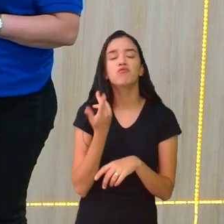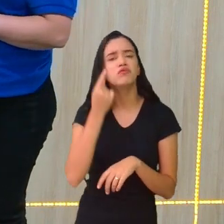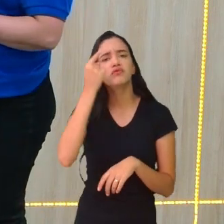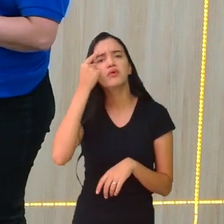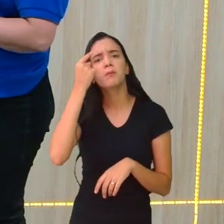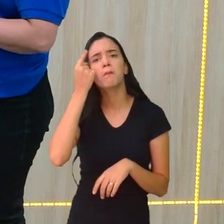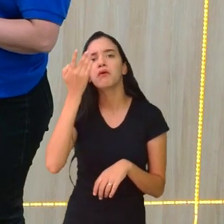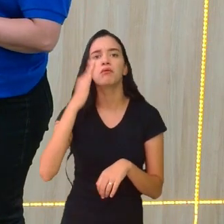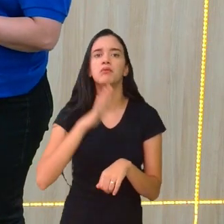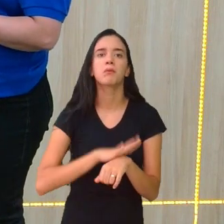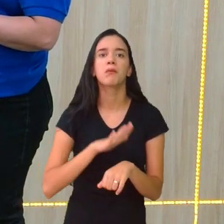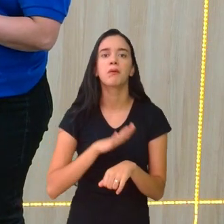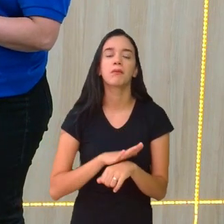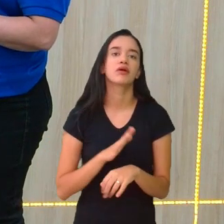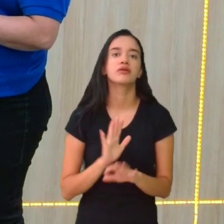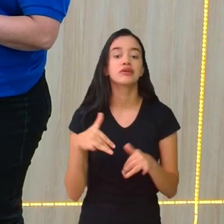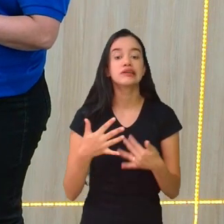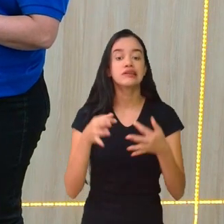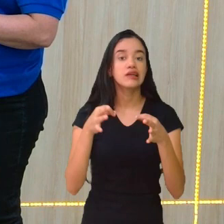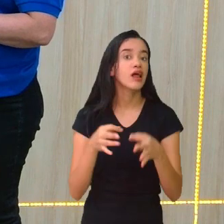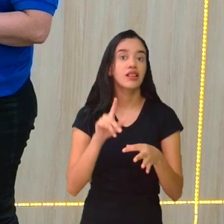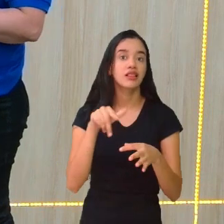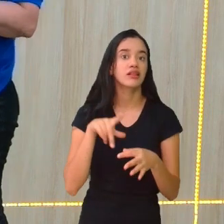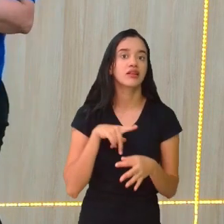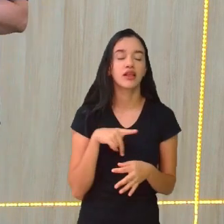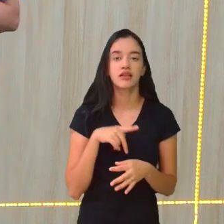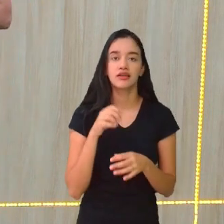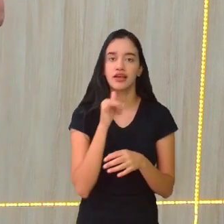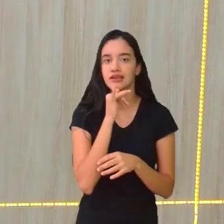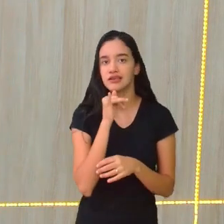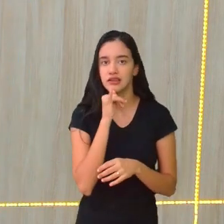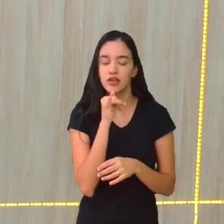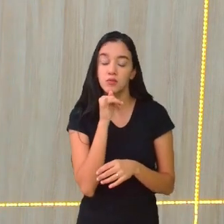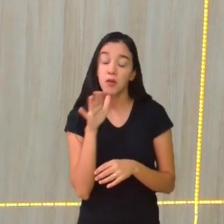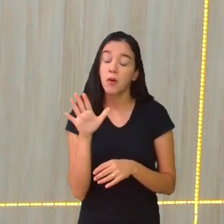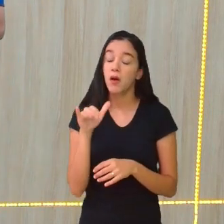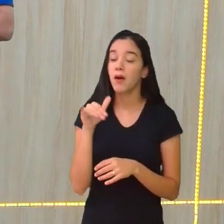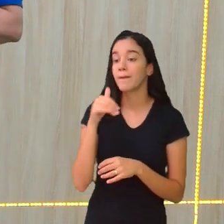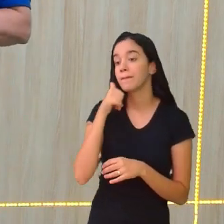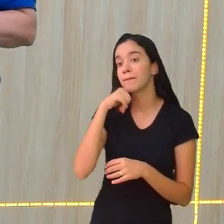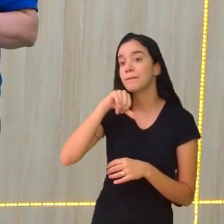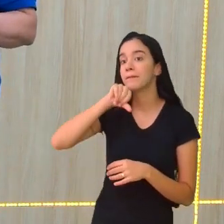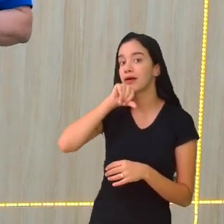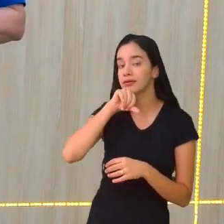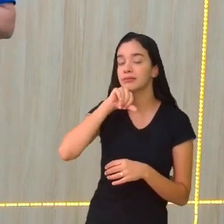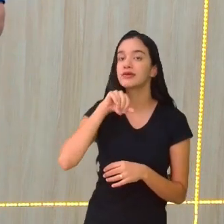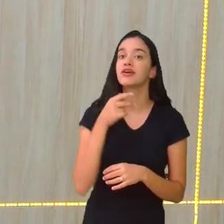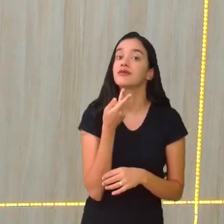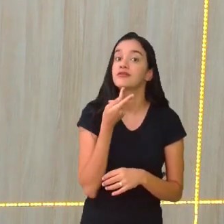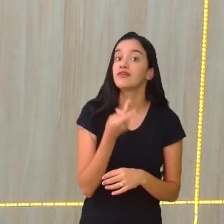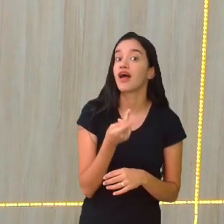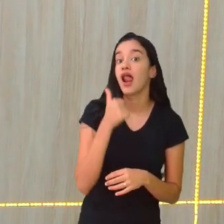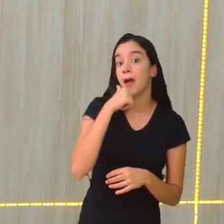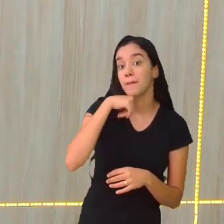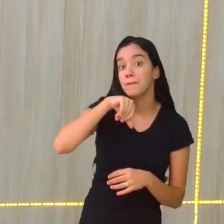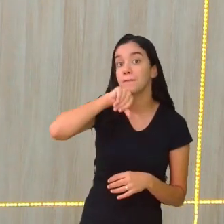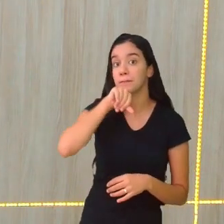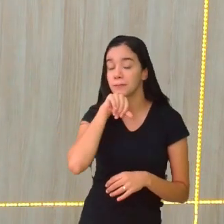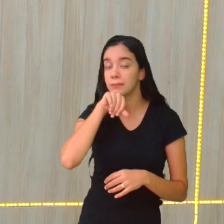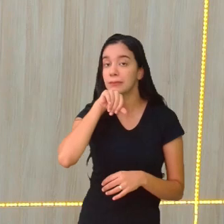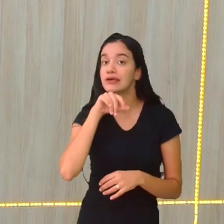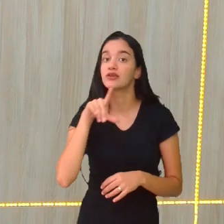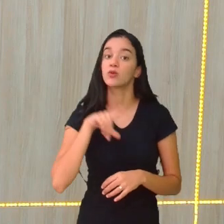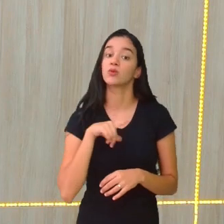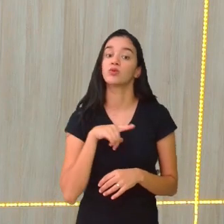pensa nesse momento? Que certeza ela tem quando fala mãe? Não é? Então, ela fala mãe, mas quando tem aí